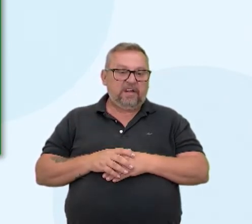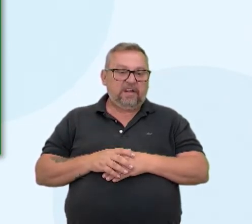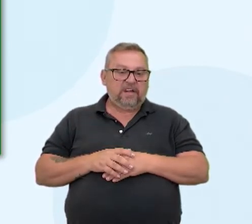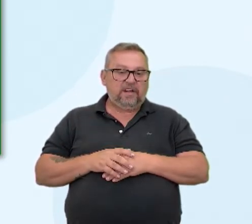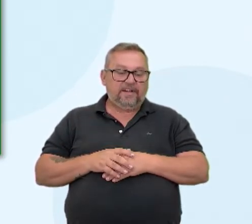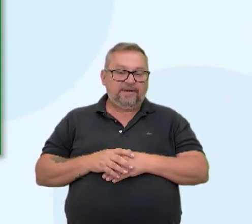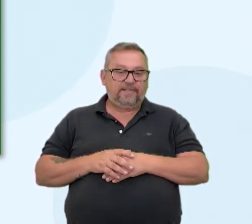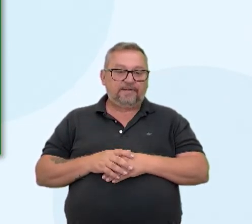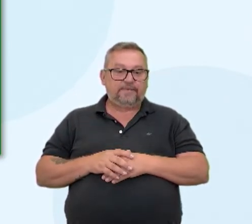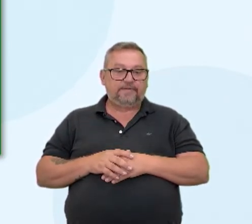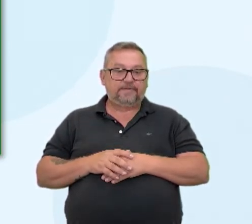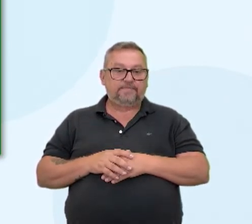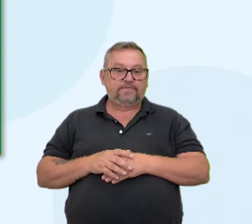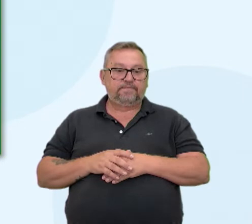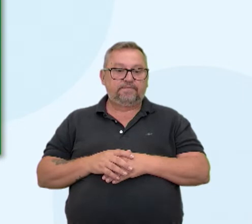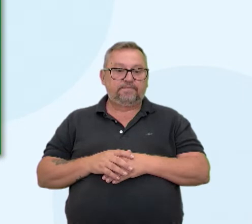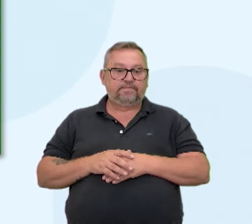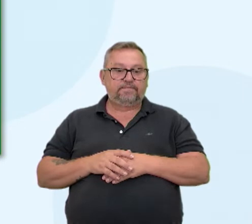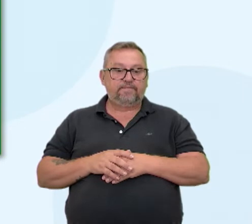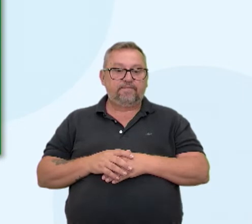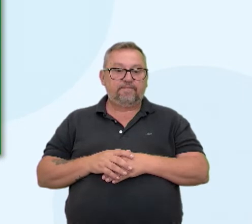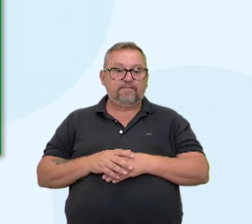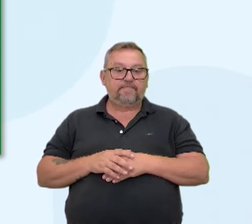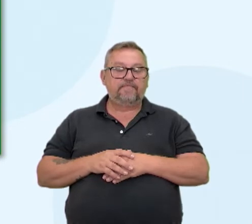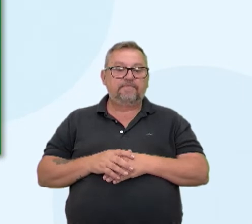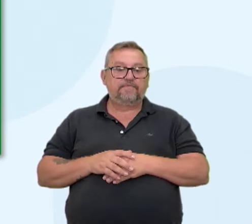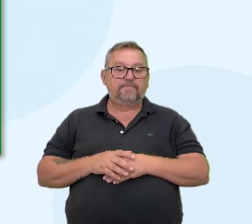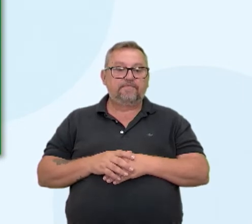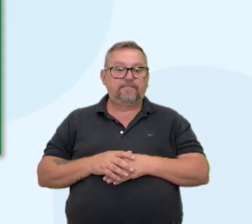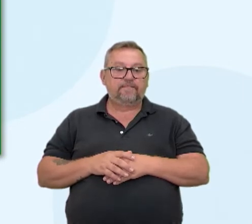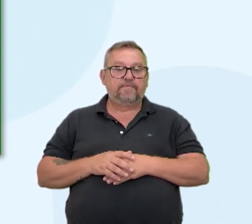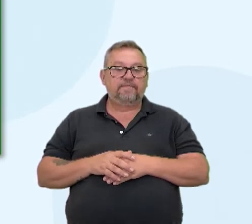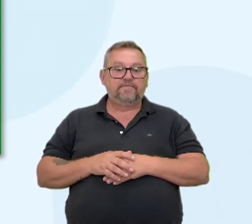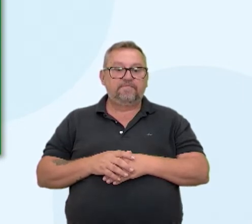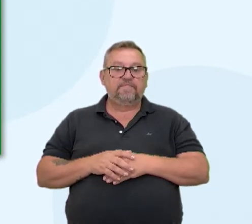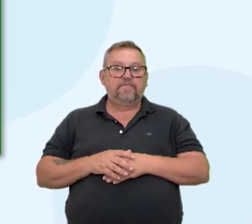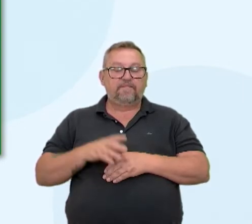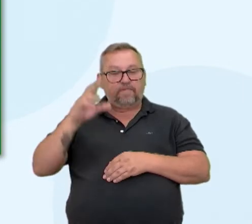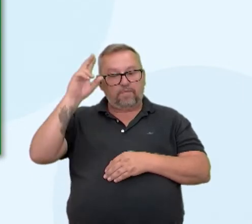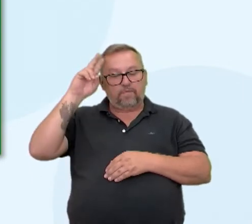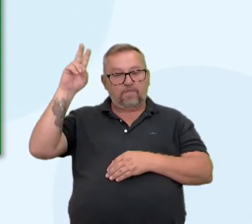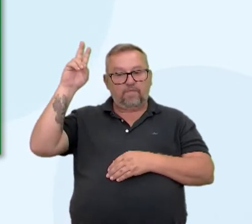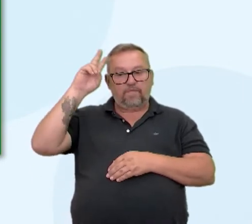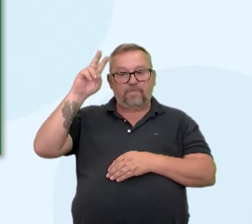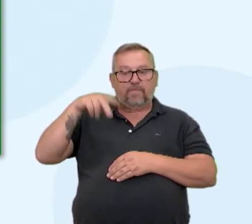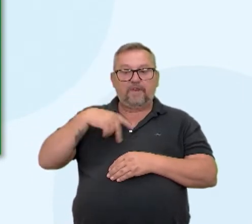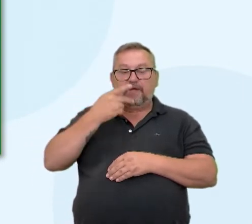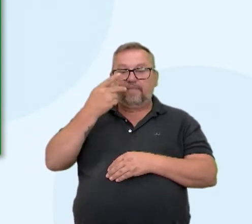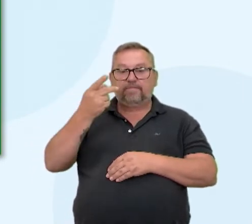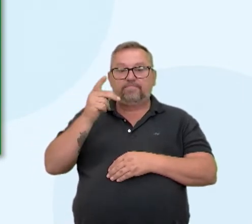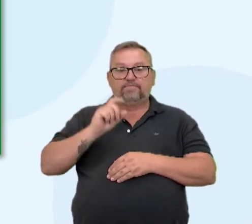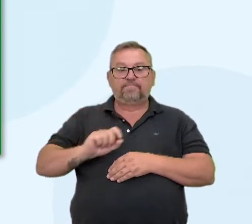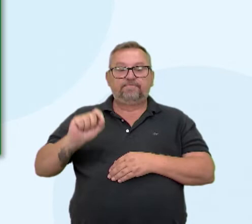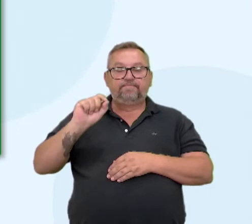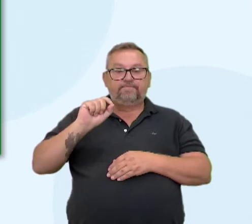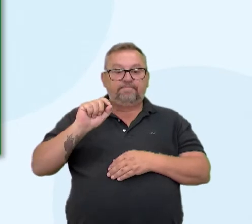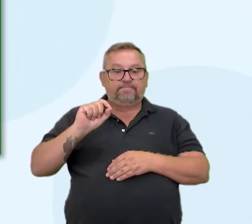que eu tenho então? Vamos continuar. Então, pessoas com ocupação. Legal. Lembra que a gente falou que